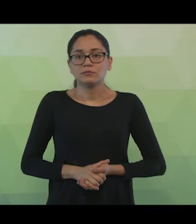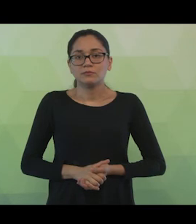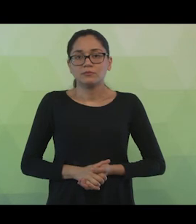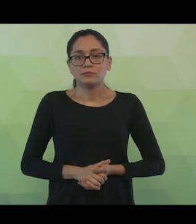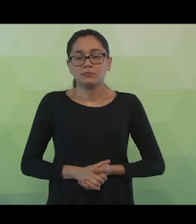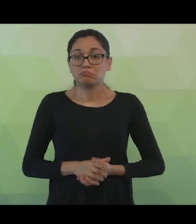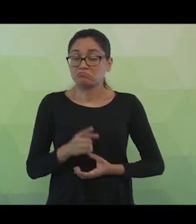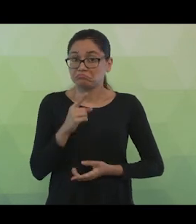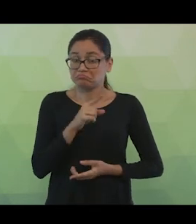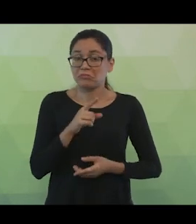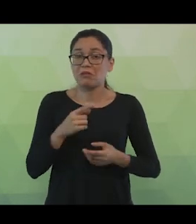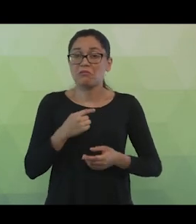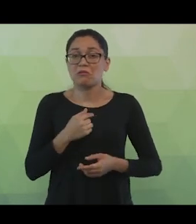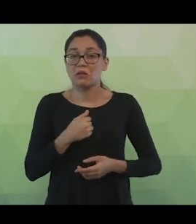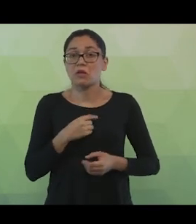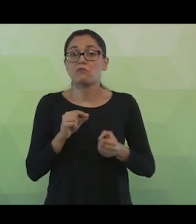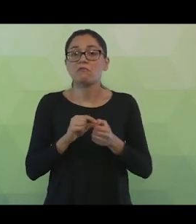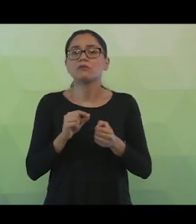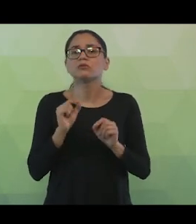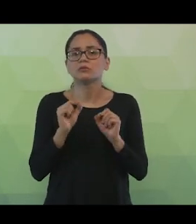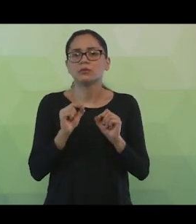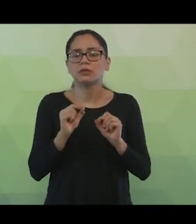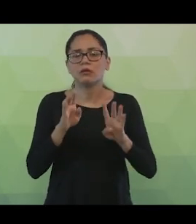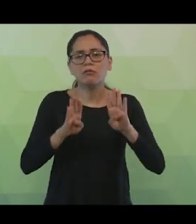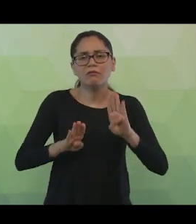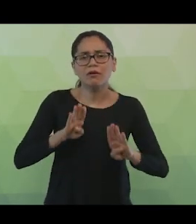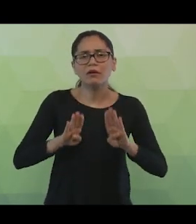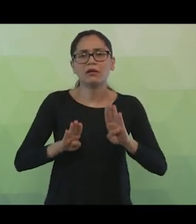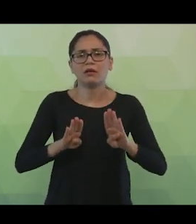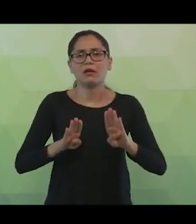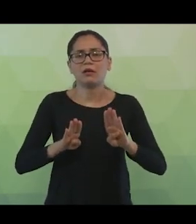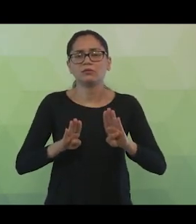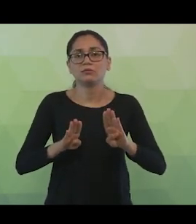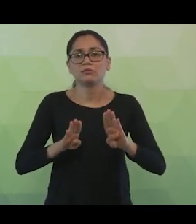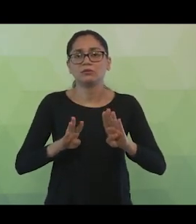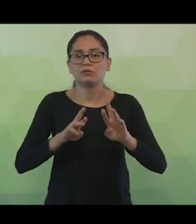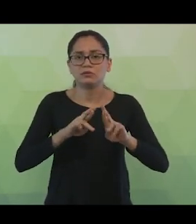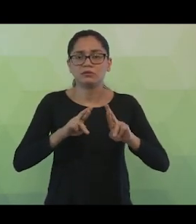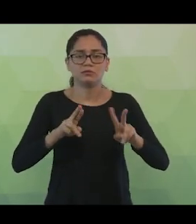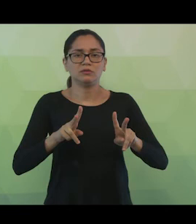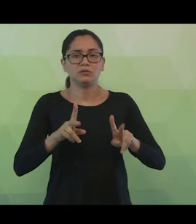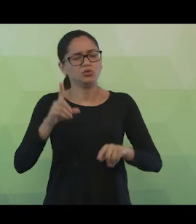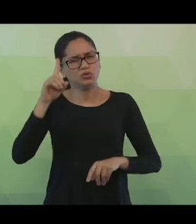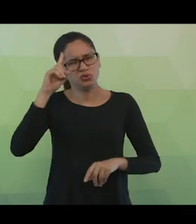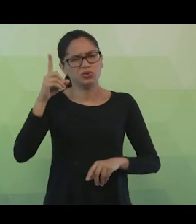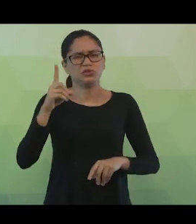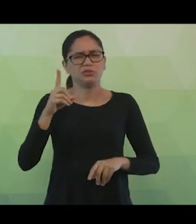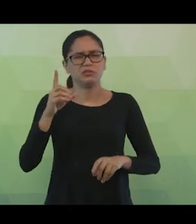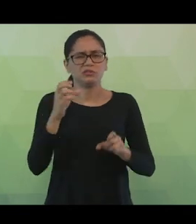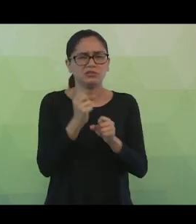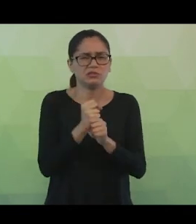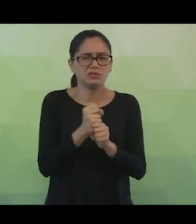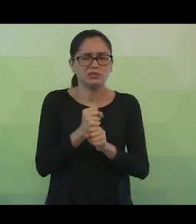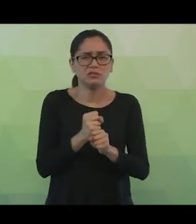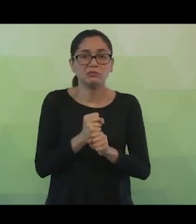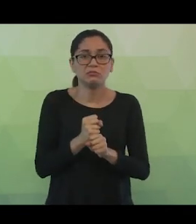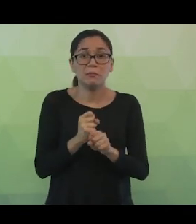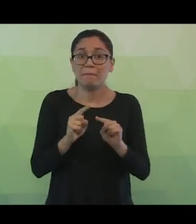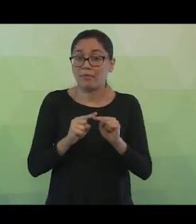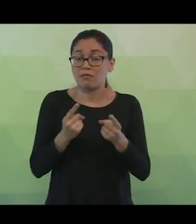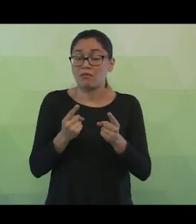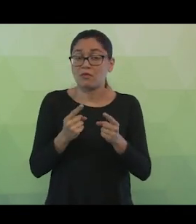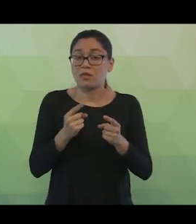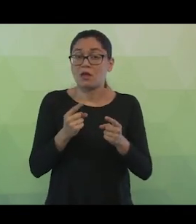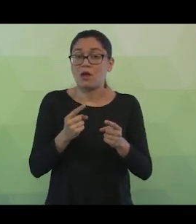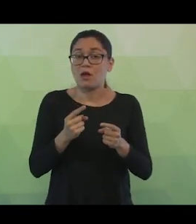com variáveis, pois podem alternar esses valores igual dias, anos, porém essa conta ela